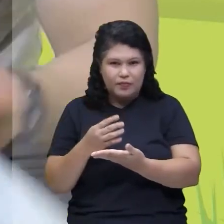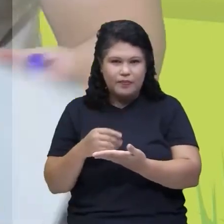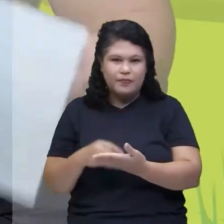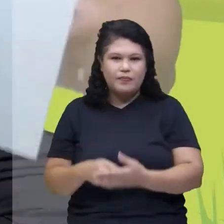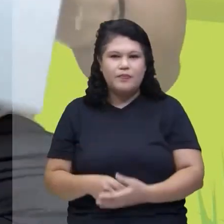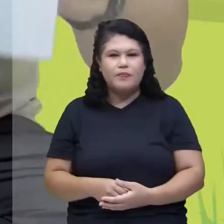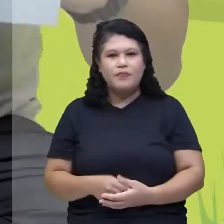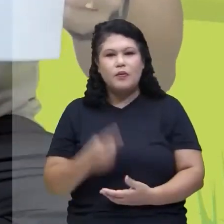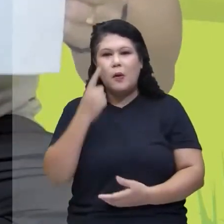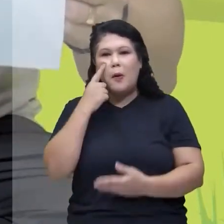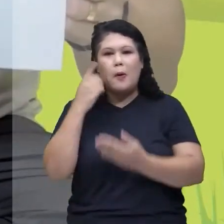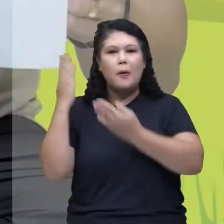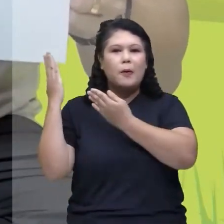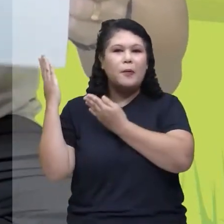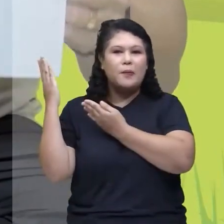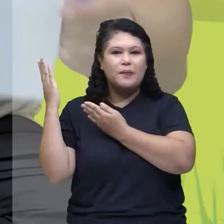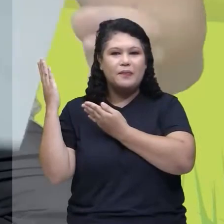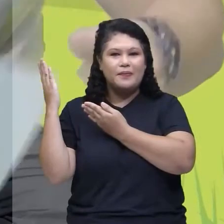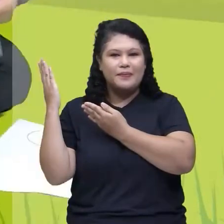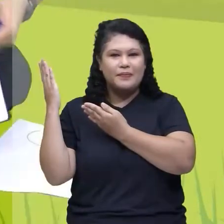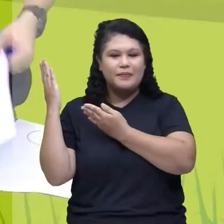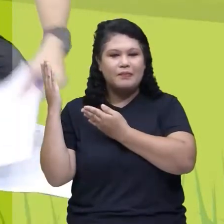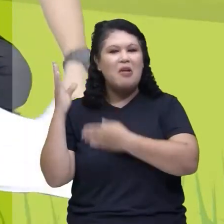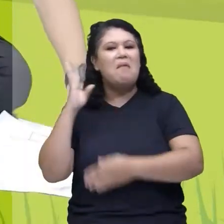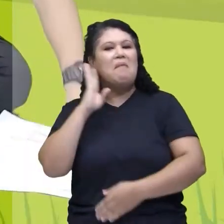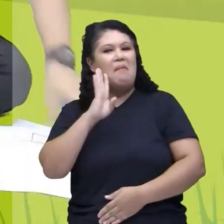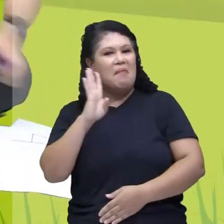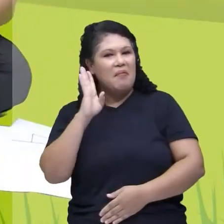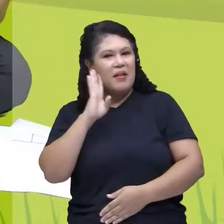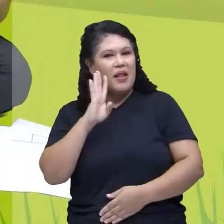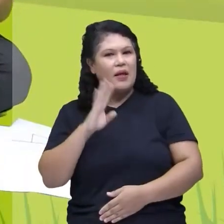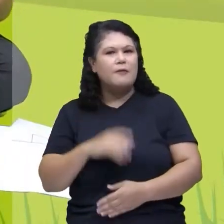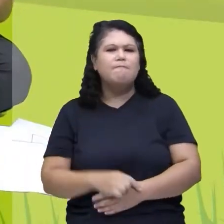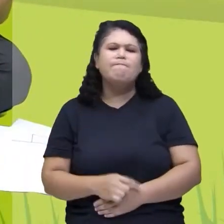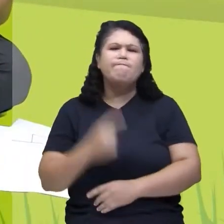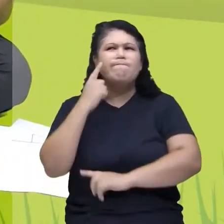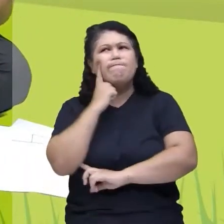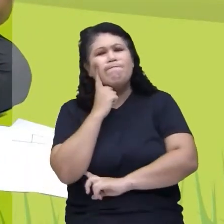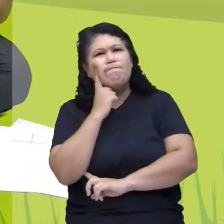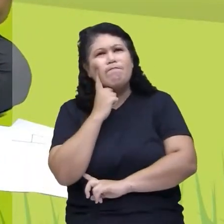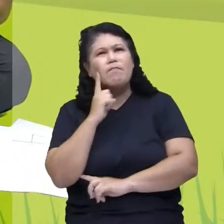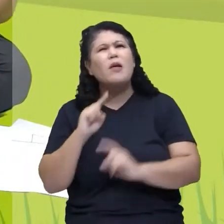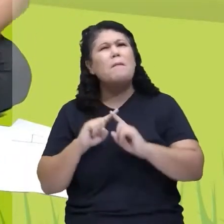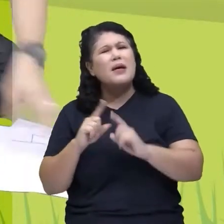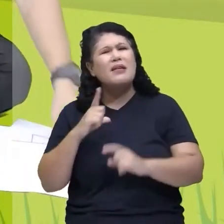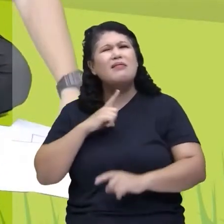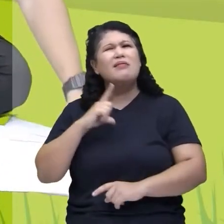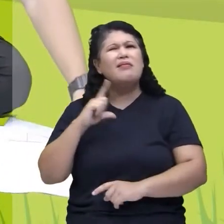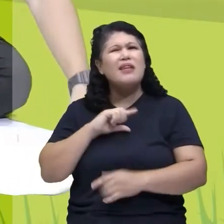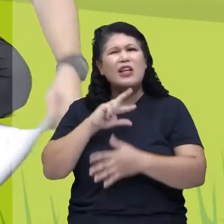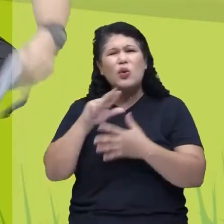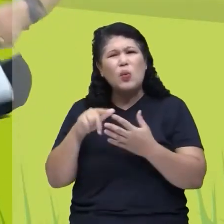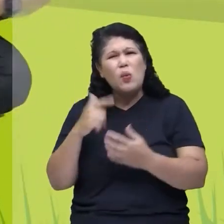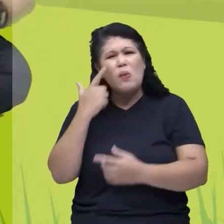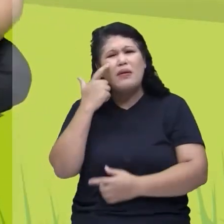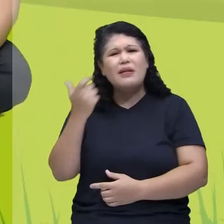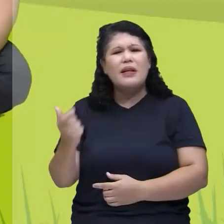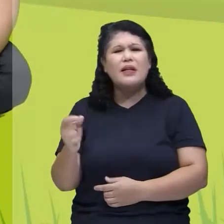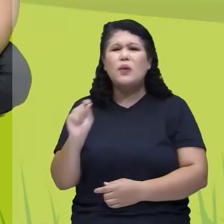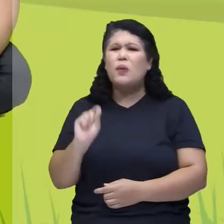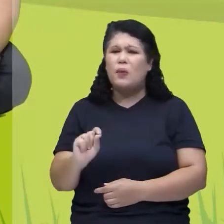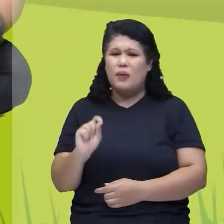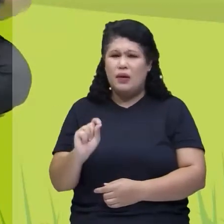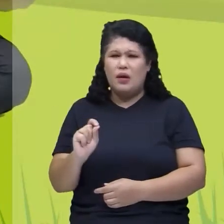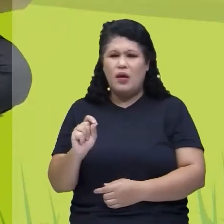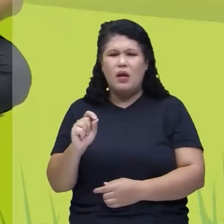Estação número 4. Muito legal. Mas tem uma coisa interessante também. Na estação